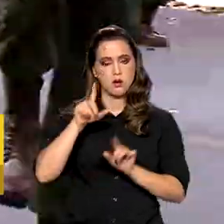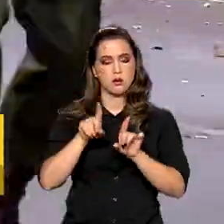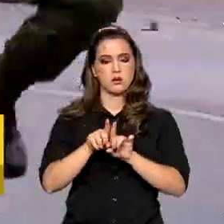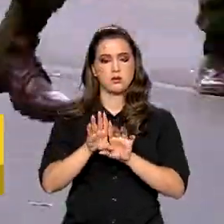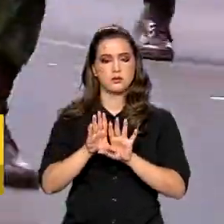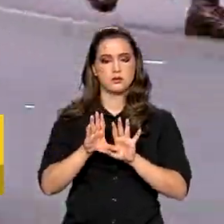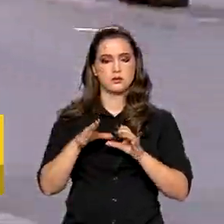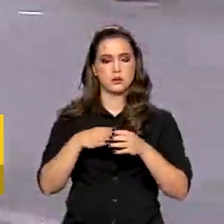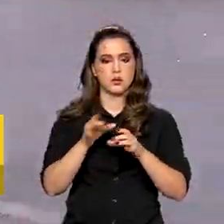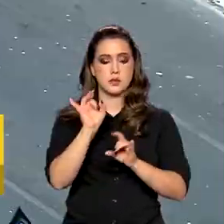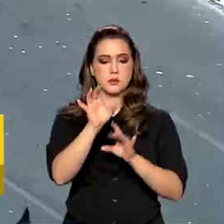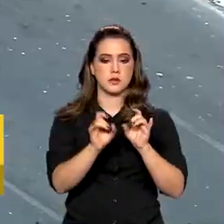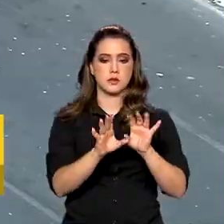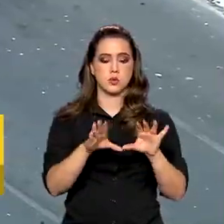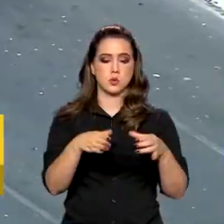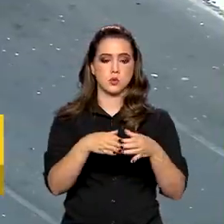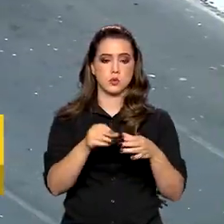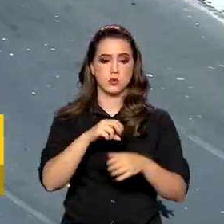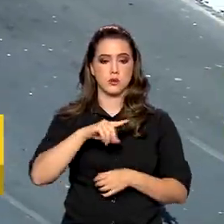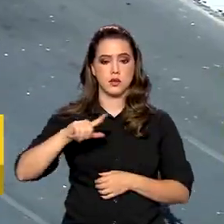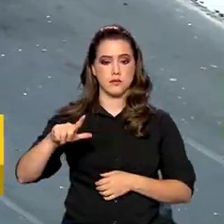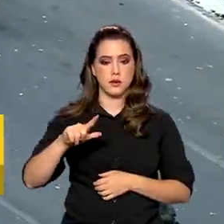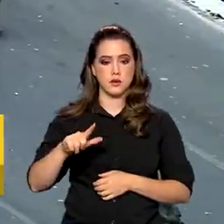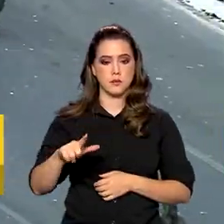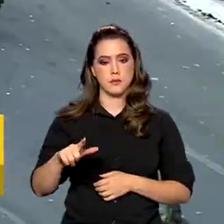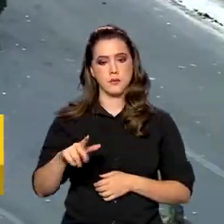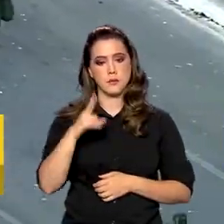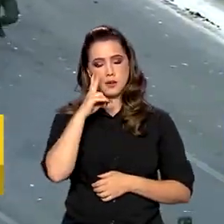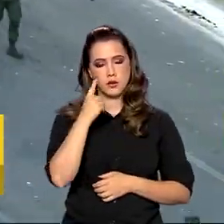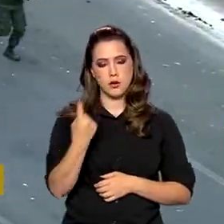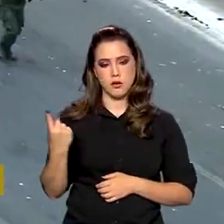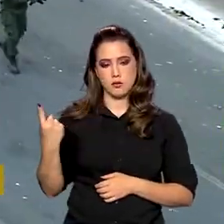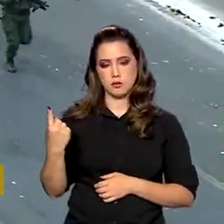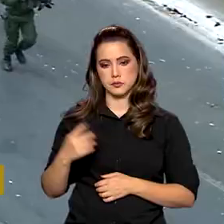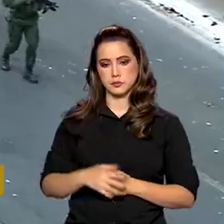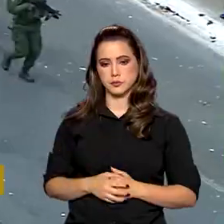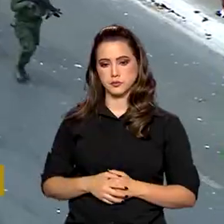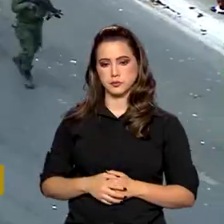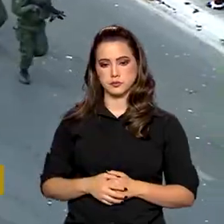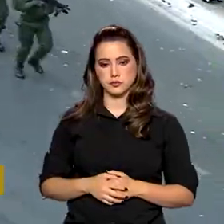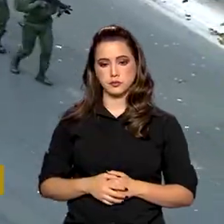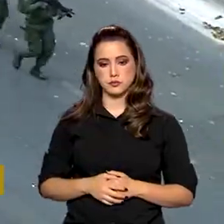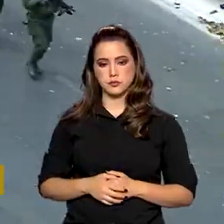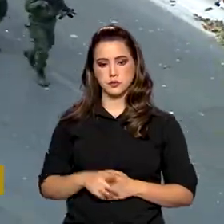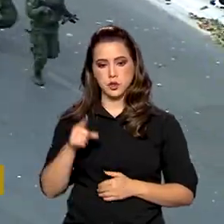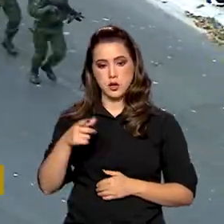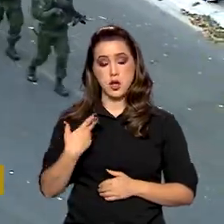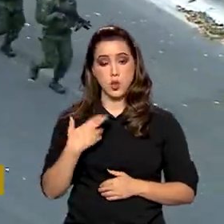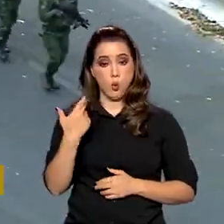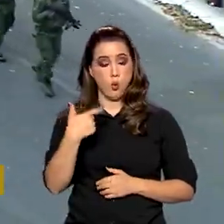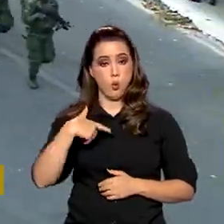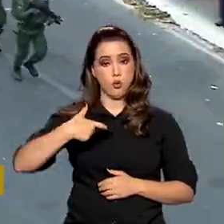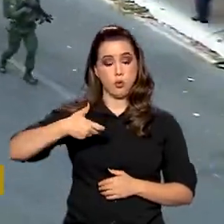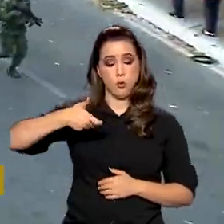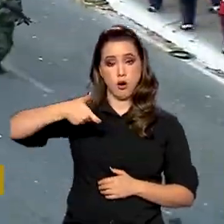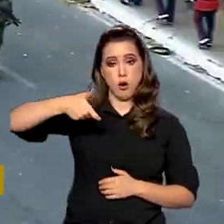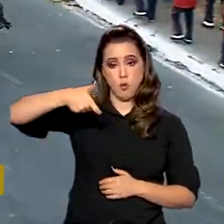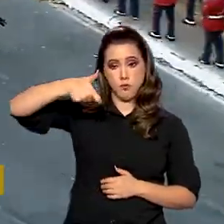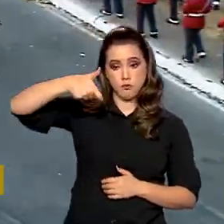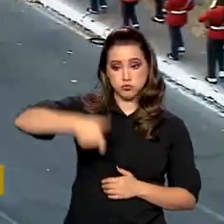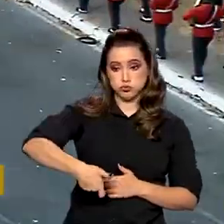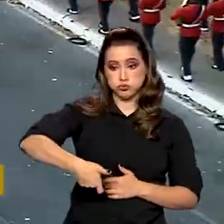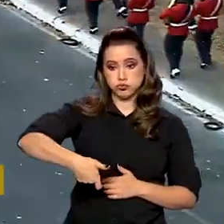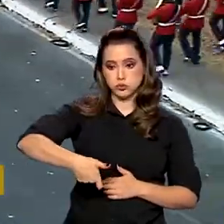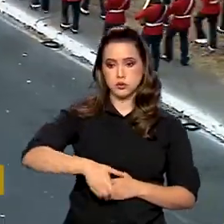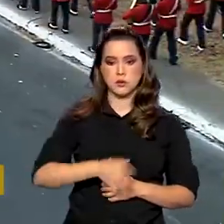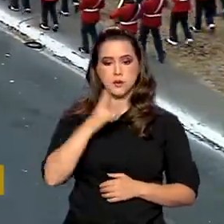Especiais do Corpo de Fuzileiros Navais. Aí com é um formato de uma âncora? Um formato de uma âncora ali, que nós na Marinha